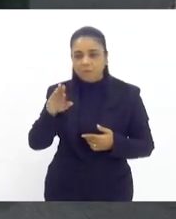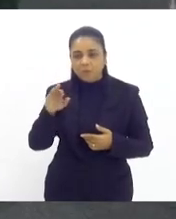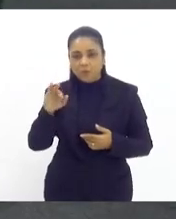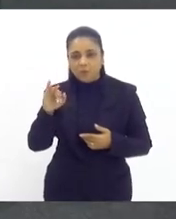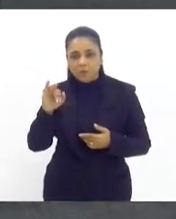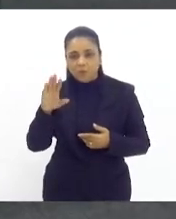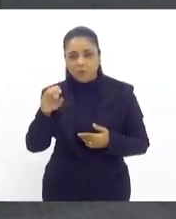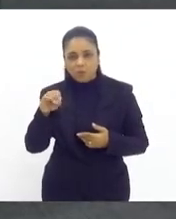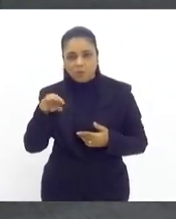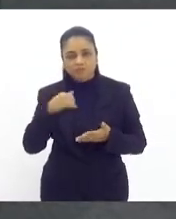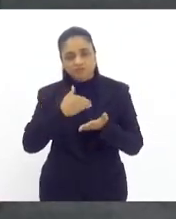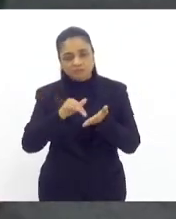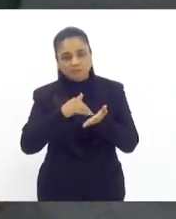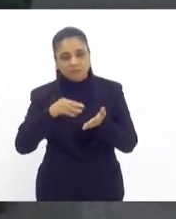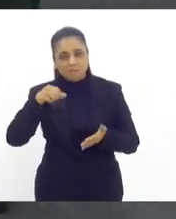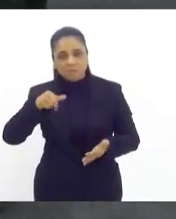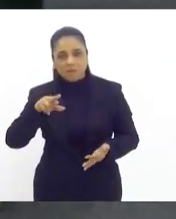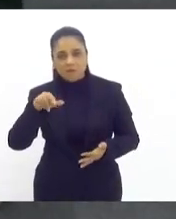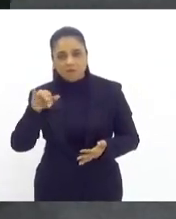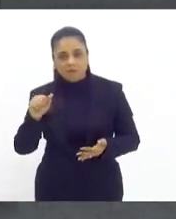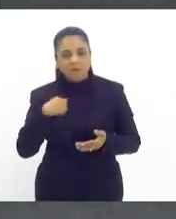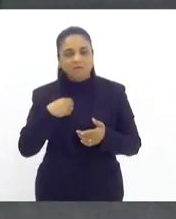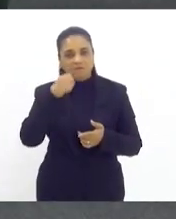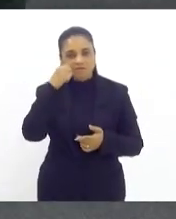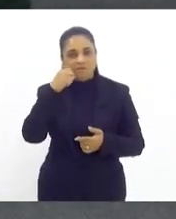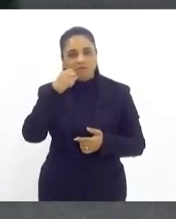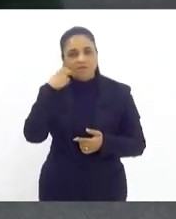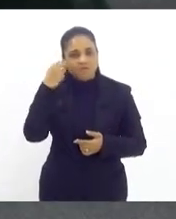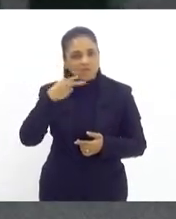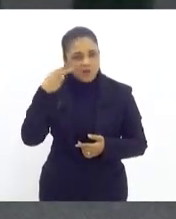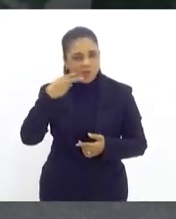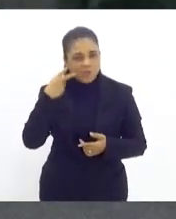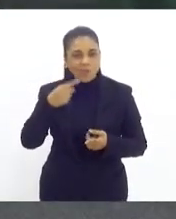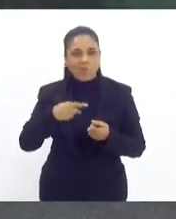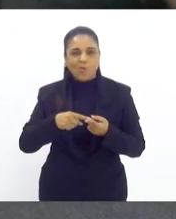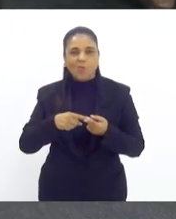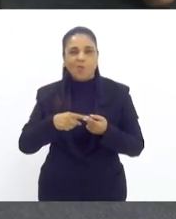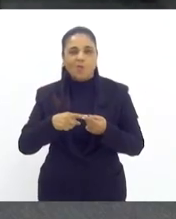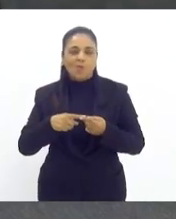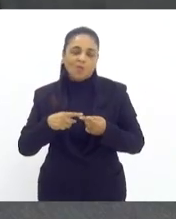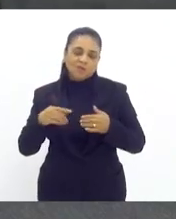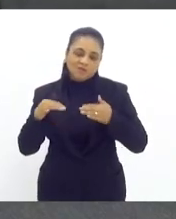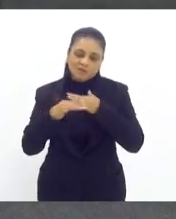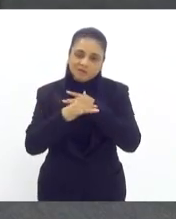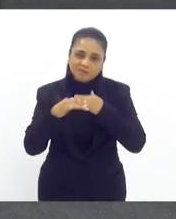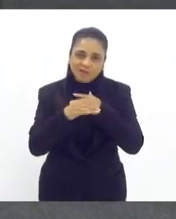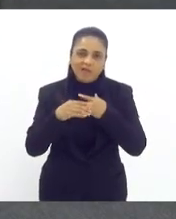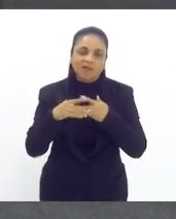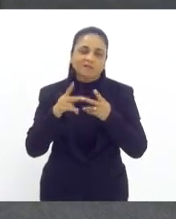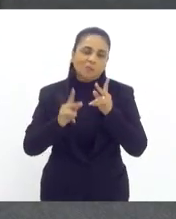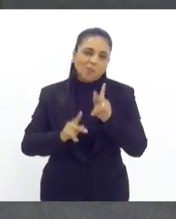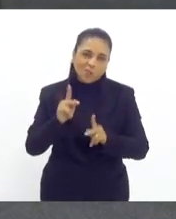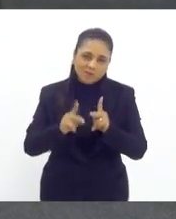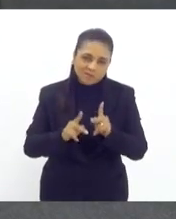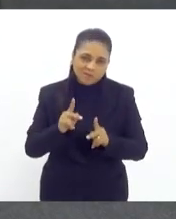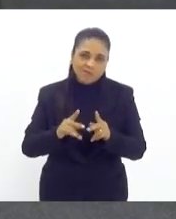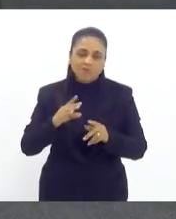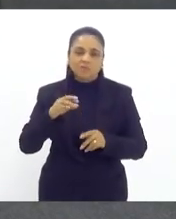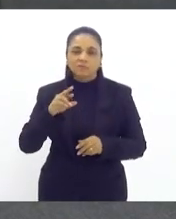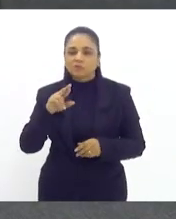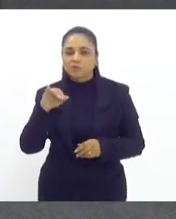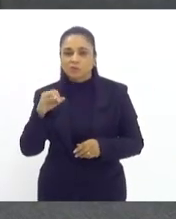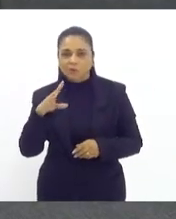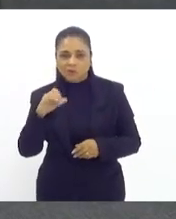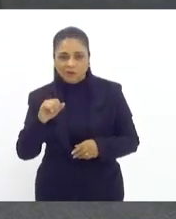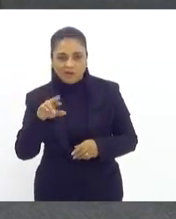de saúde Maria Augusto Monteiro Vereador Marcos Vinícius e toda a população dessa bela cidade e convidar também vossa excelência e